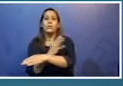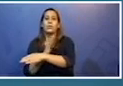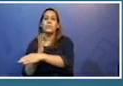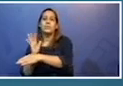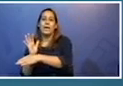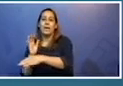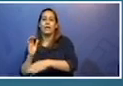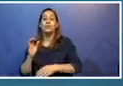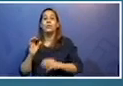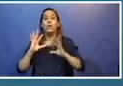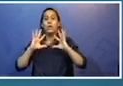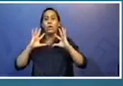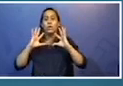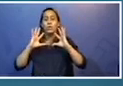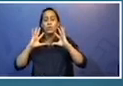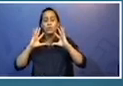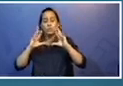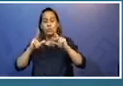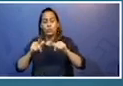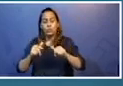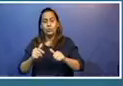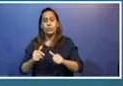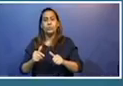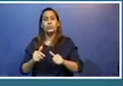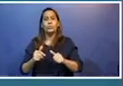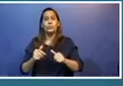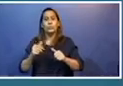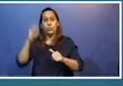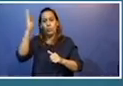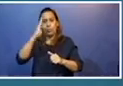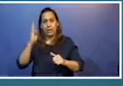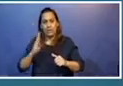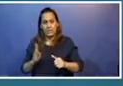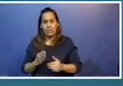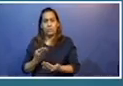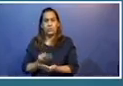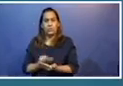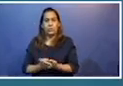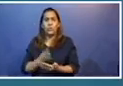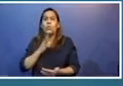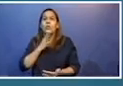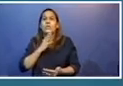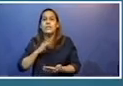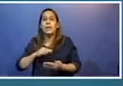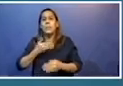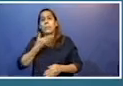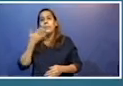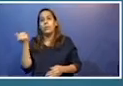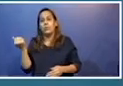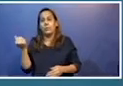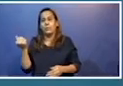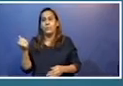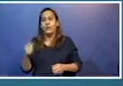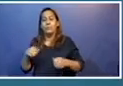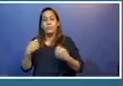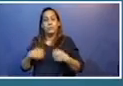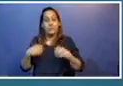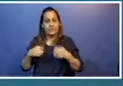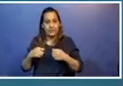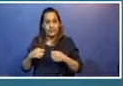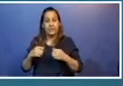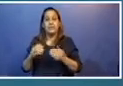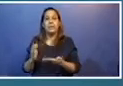estudado toda a vegetação do nosso país. E hoje vamos conhecer um pouquinho mais. Vamos precisar da